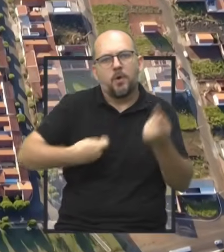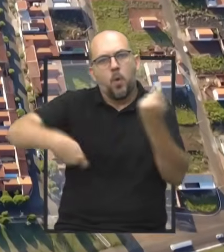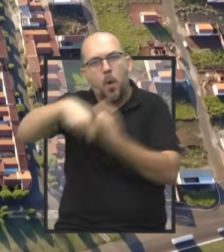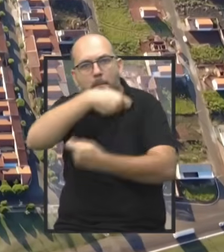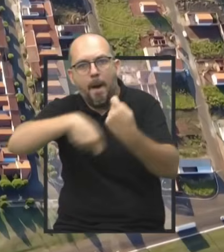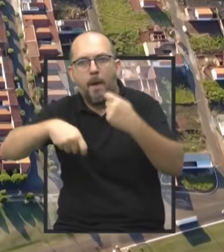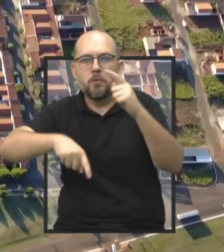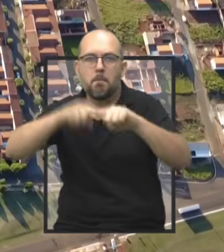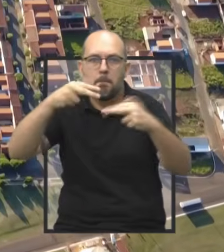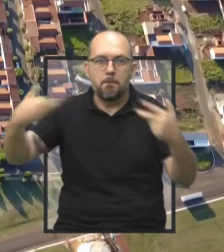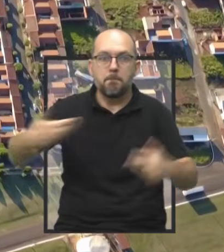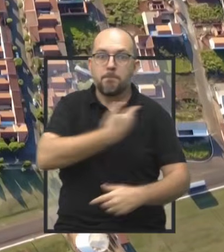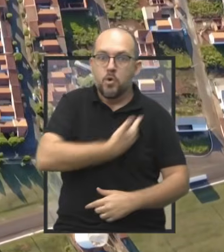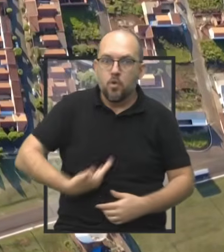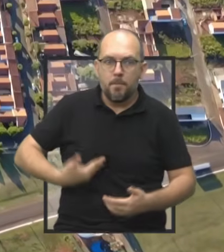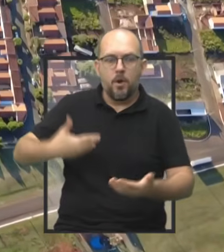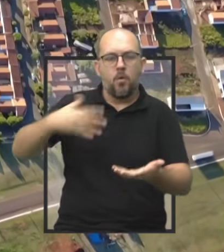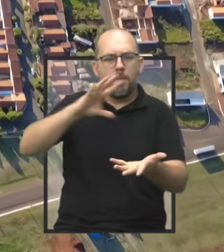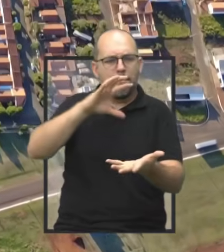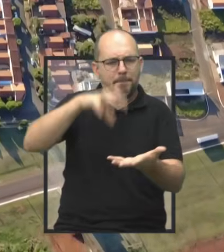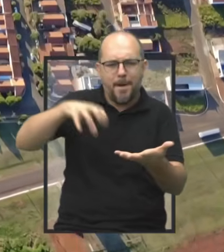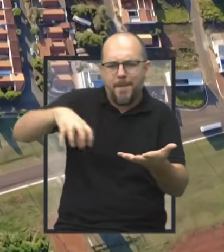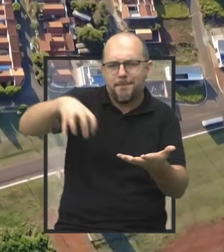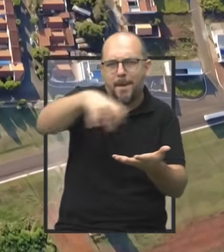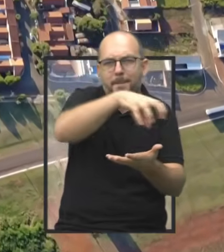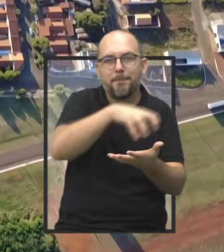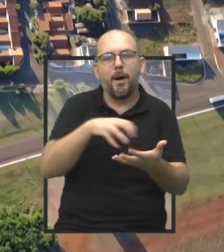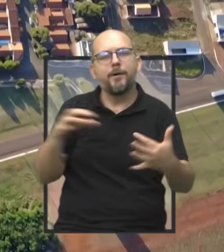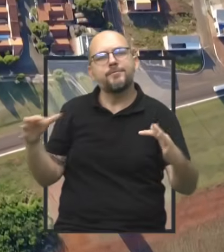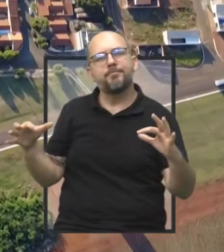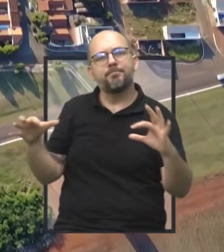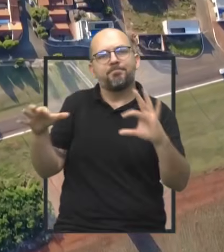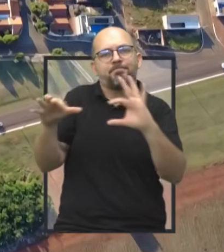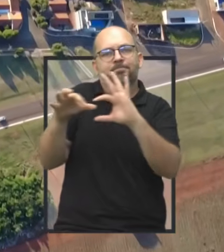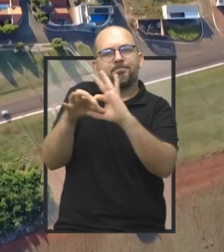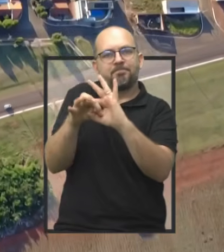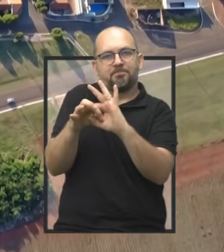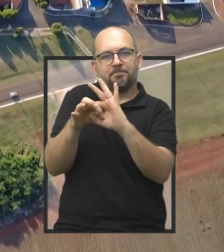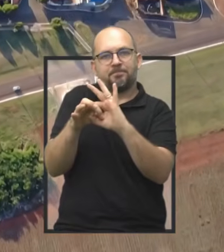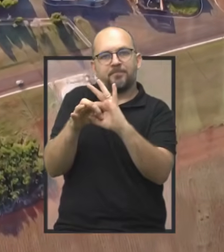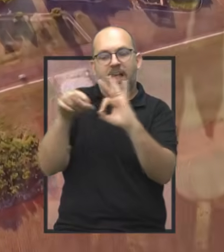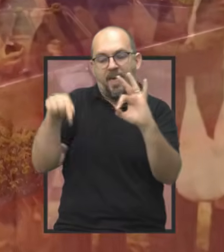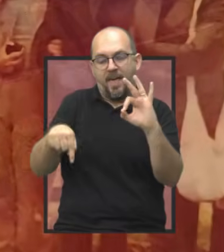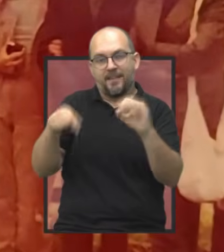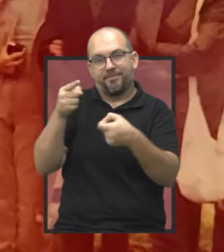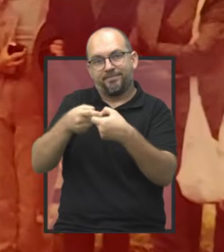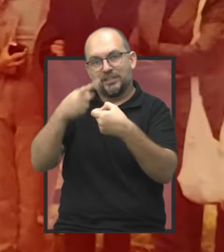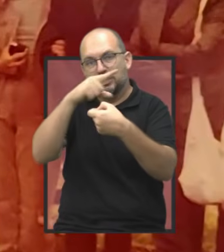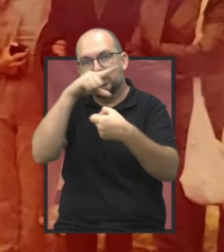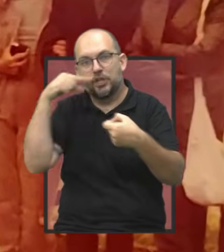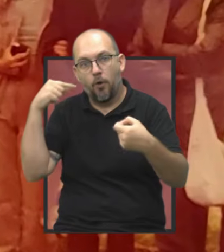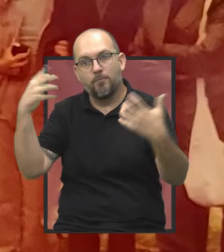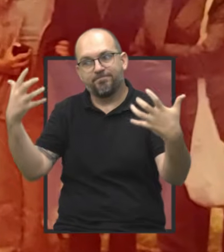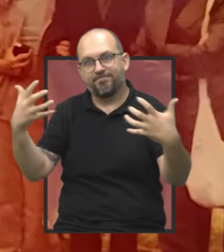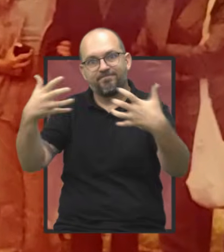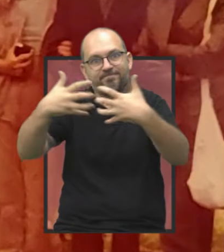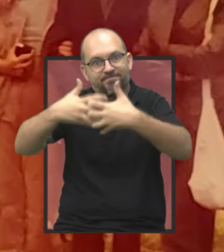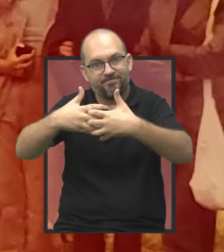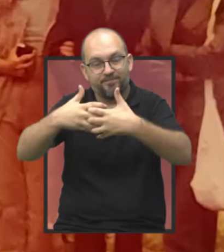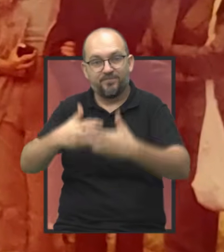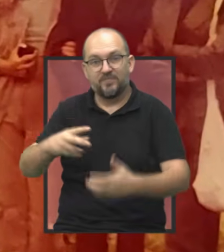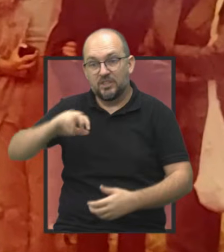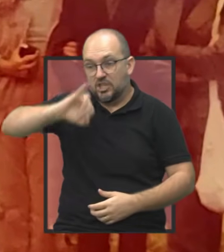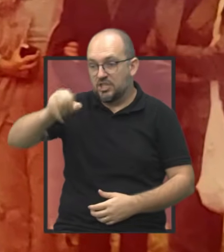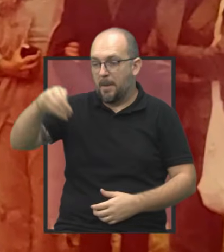e equipamentos públicos e mantendo uma ligação próxima com a cidade de Jaú. José Maria Verdini